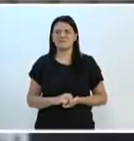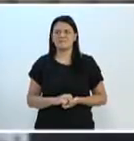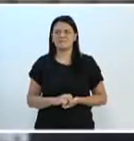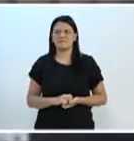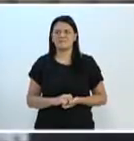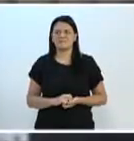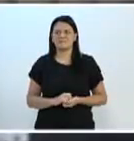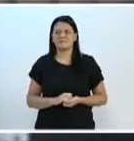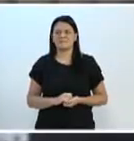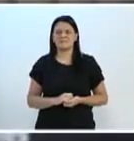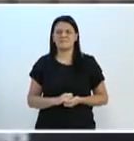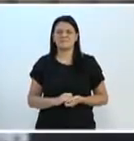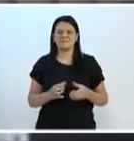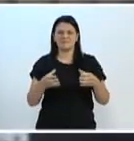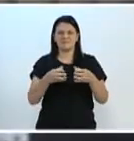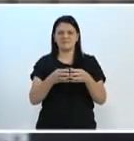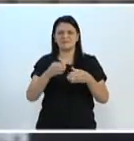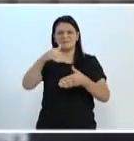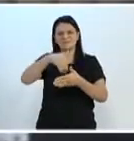Voto chapa 1.